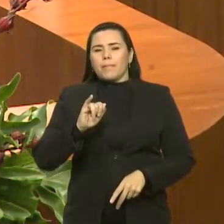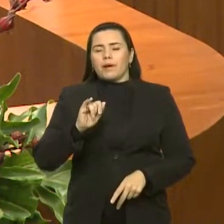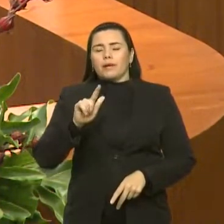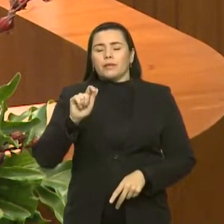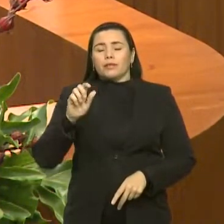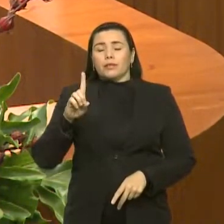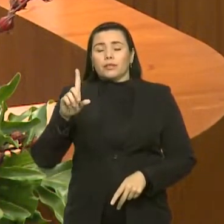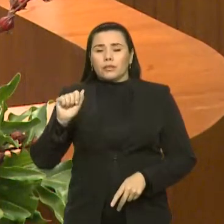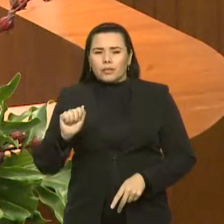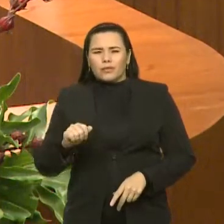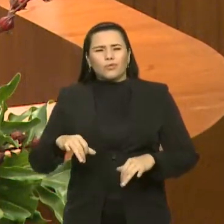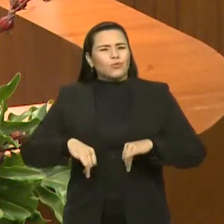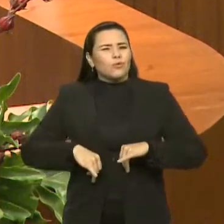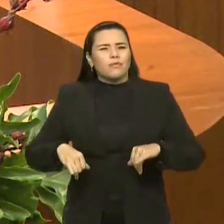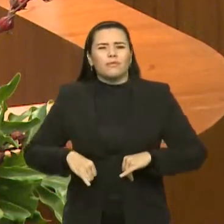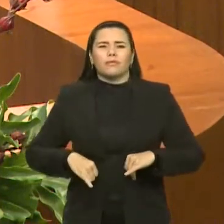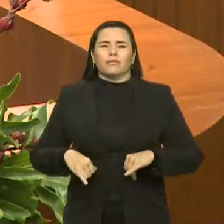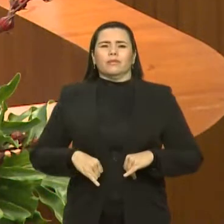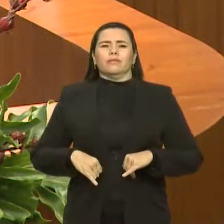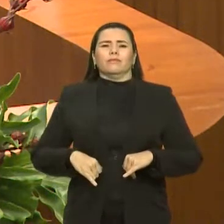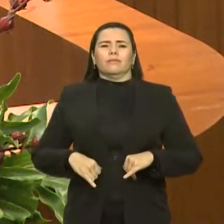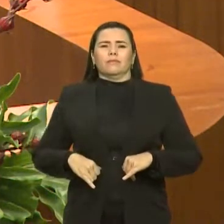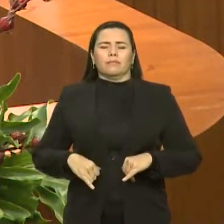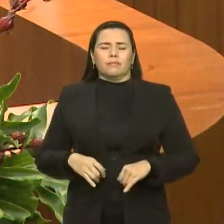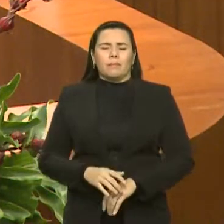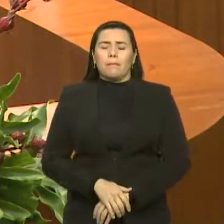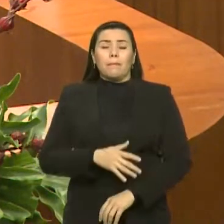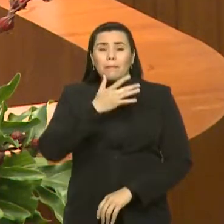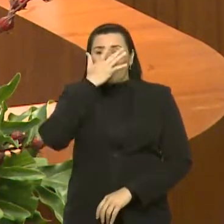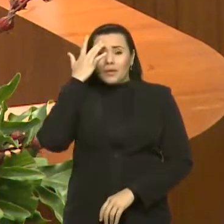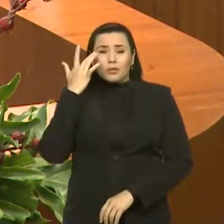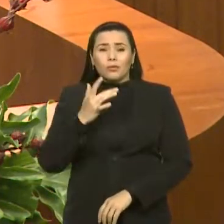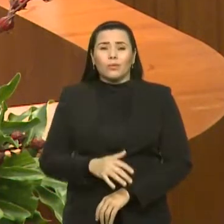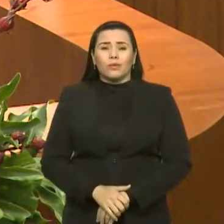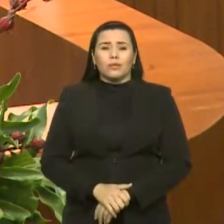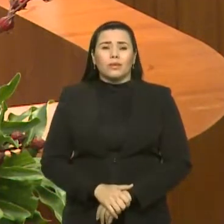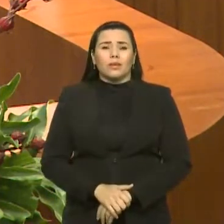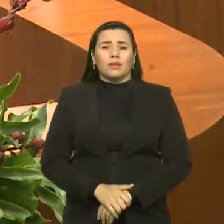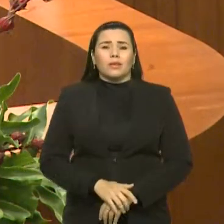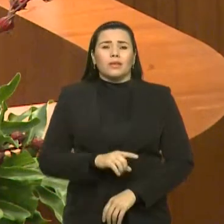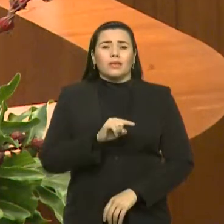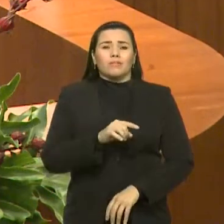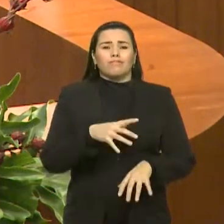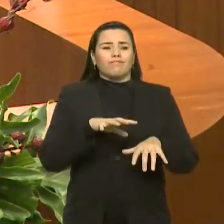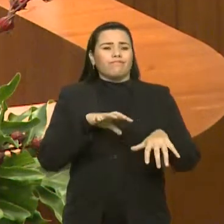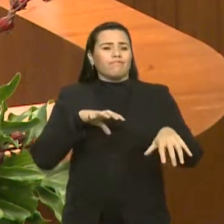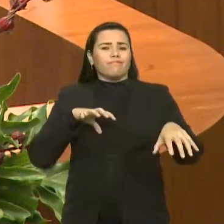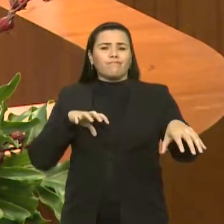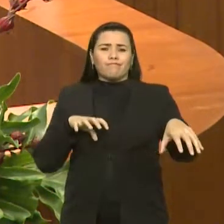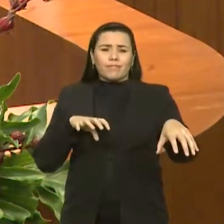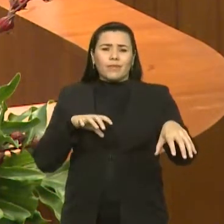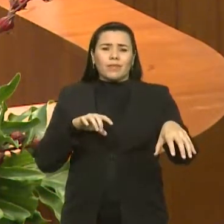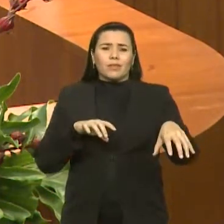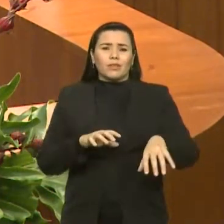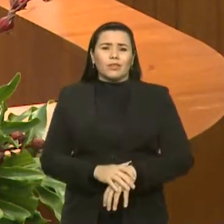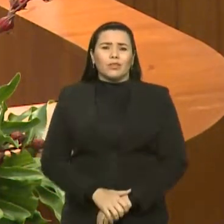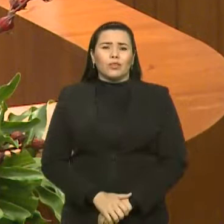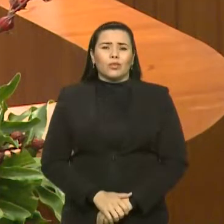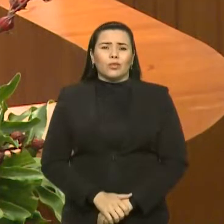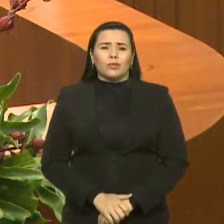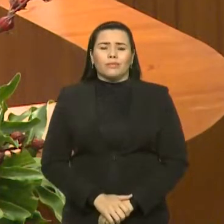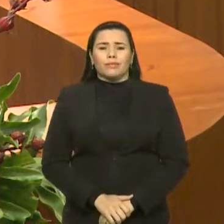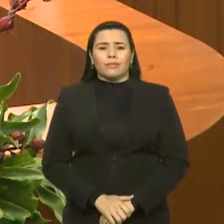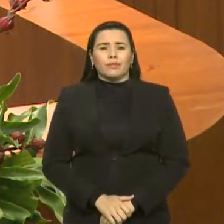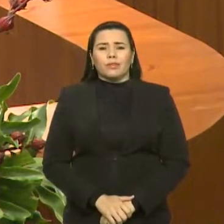de pessoas que estão presas, isoladas em uma região, sem o seu direito de ir